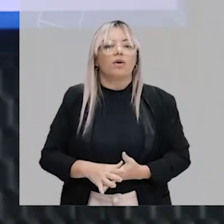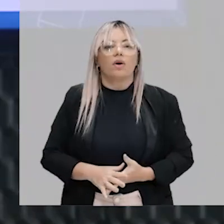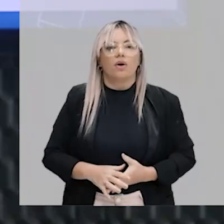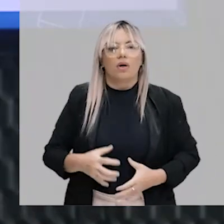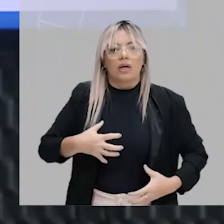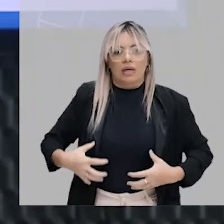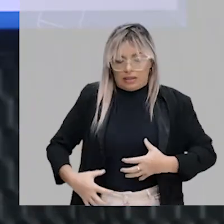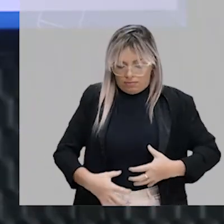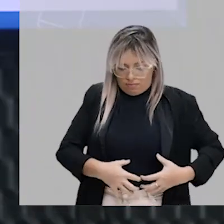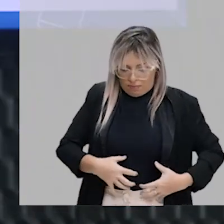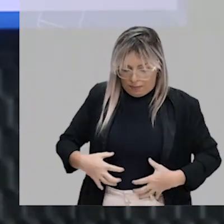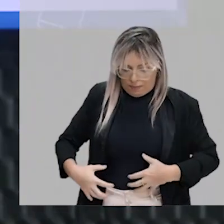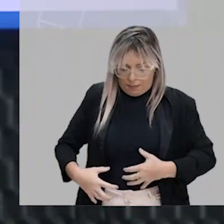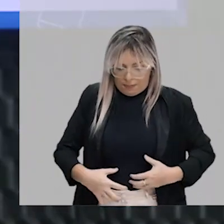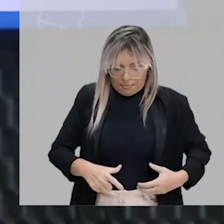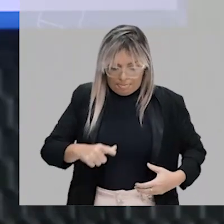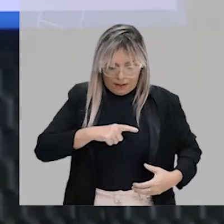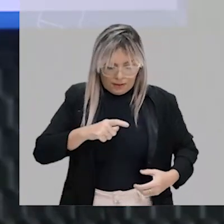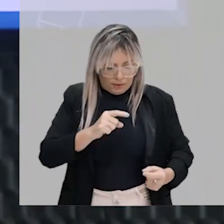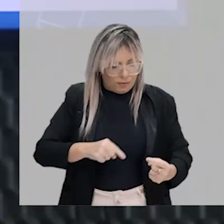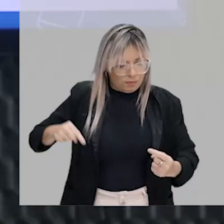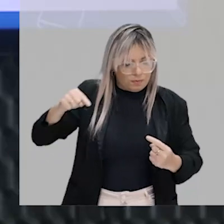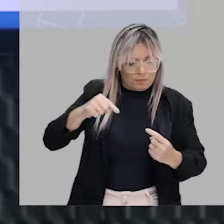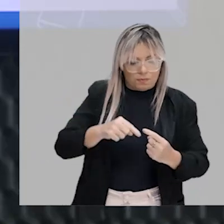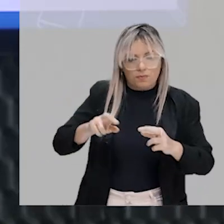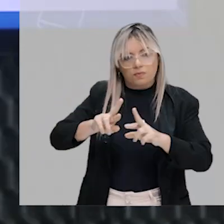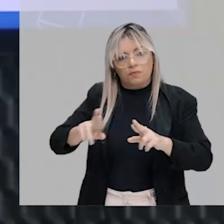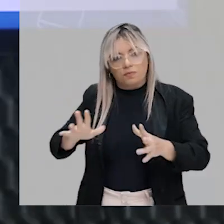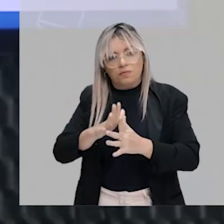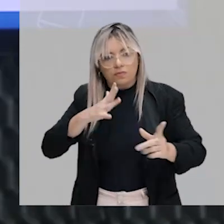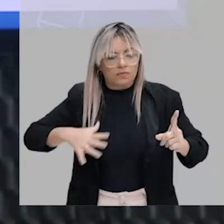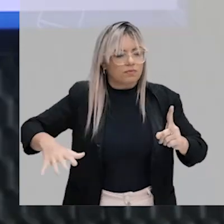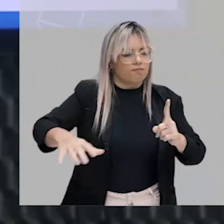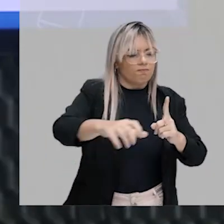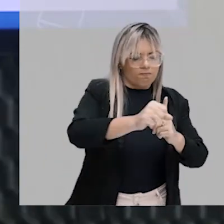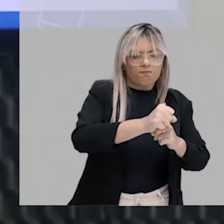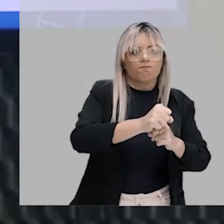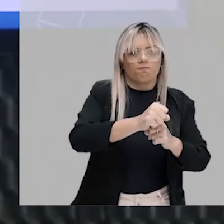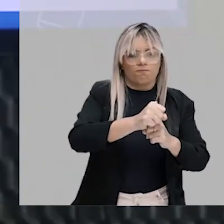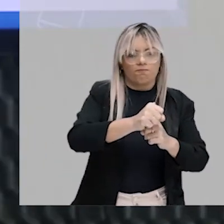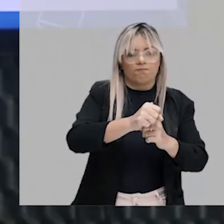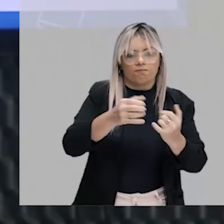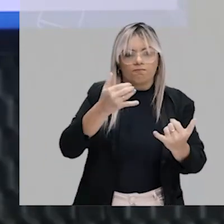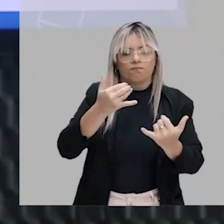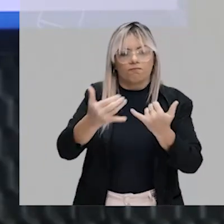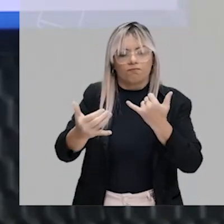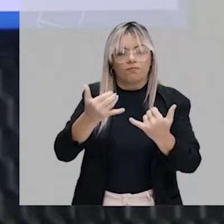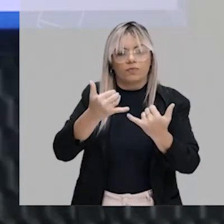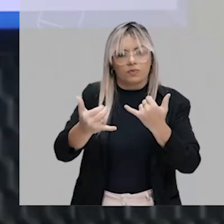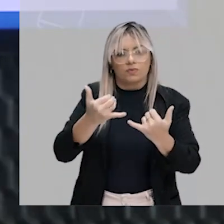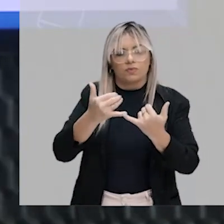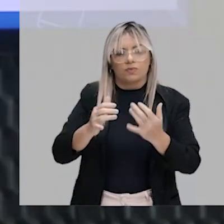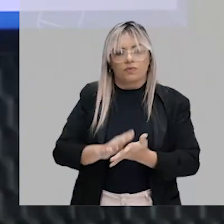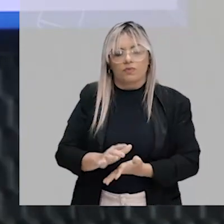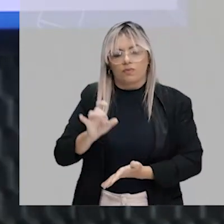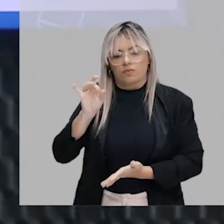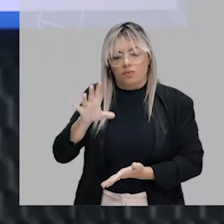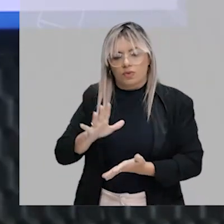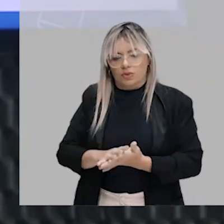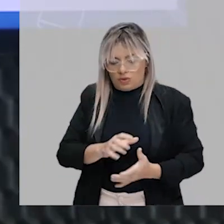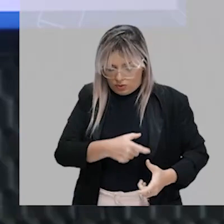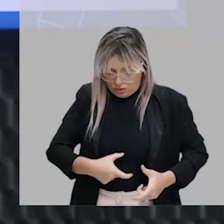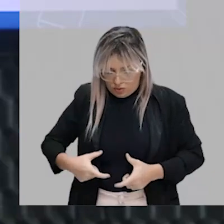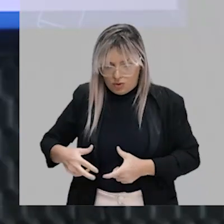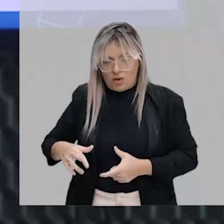um desses órgãos cumpre uma tarefa diferente. A sociedade é a mesma coisa, é igual. Só que no lugar do